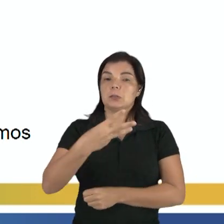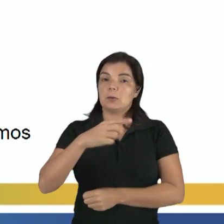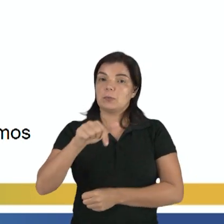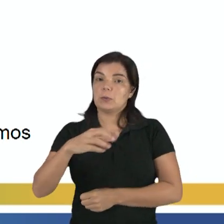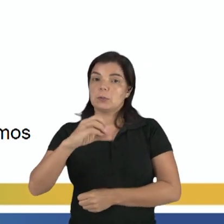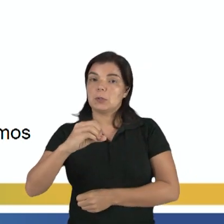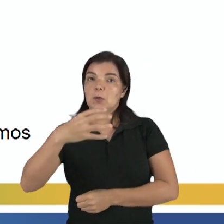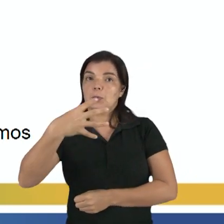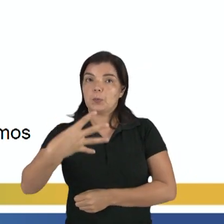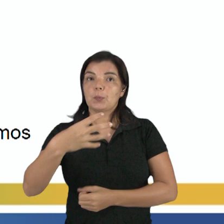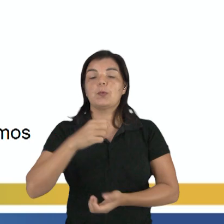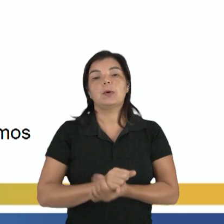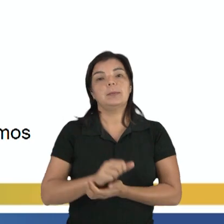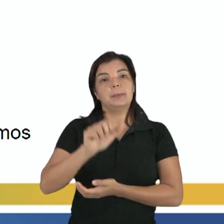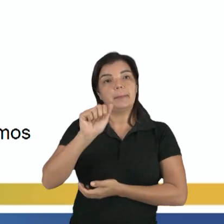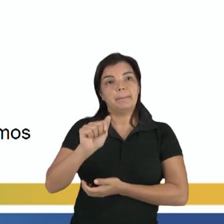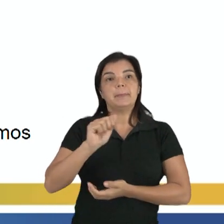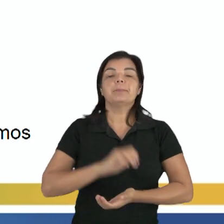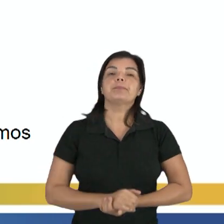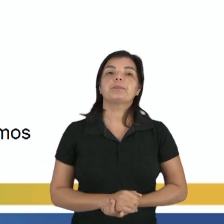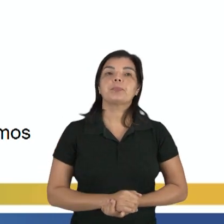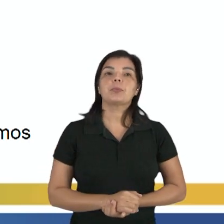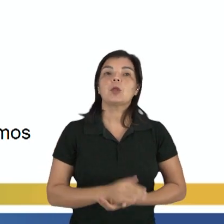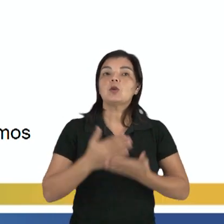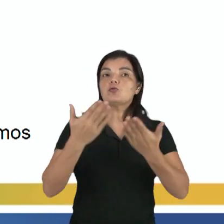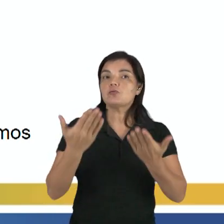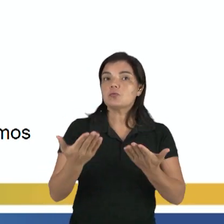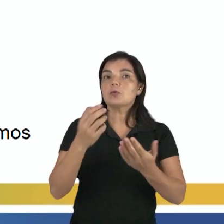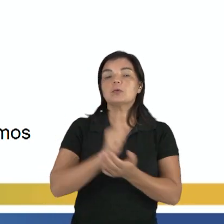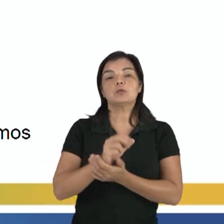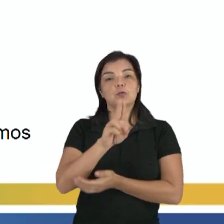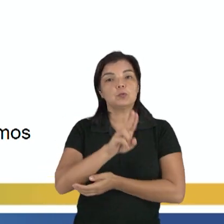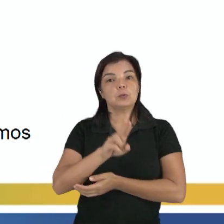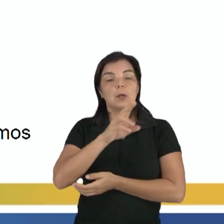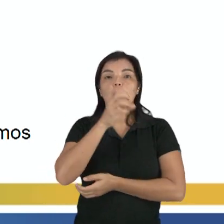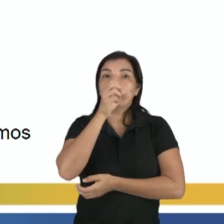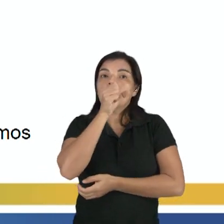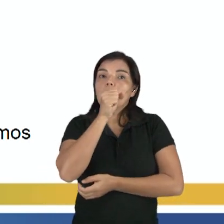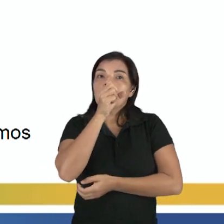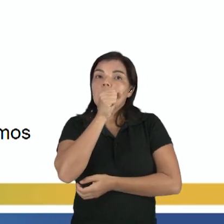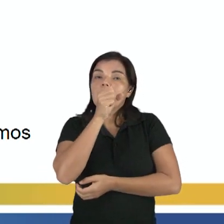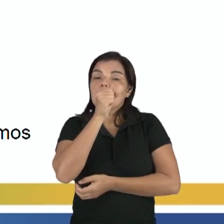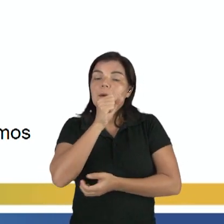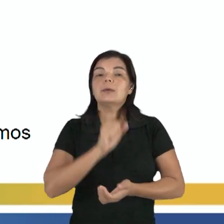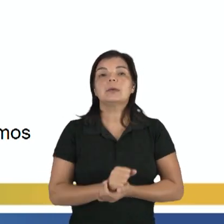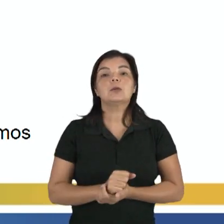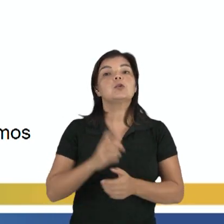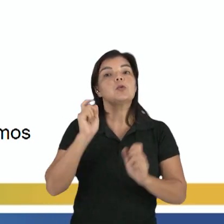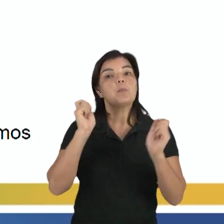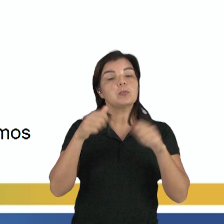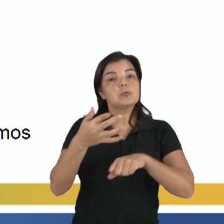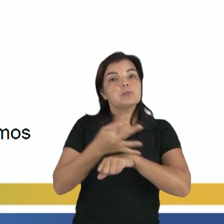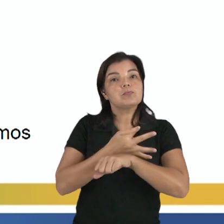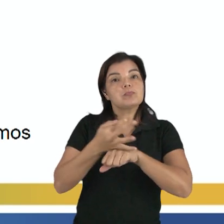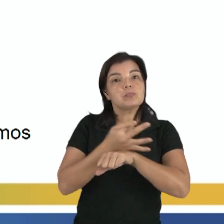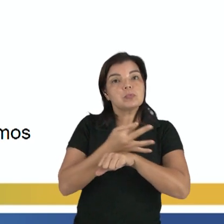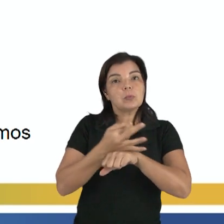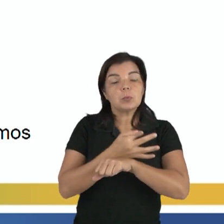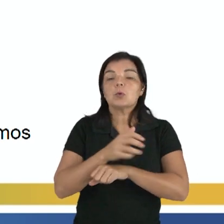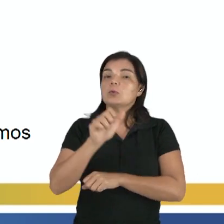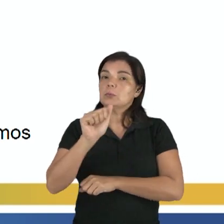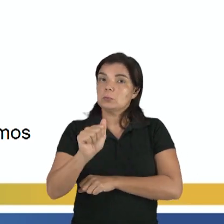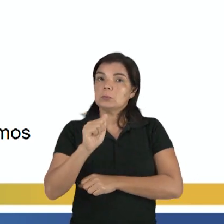se a gente 3,04 amperes Então nesse caso a gente tem que utilizar um fusível que isso cortar se isso aqui ó